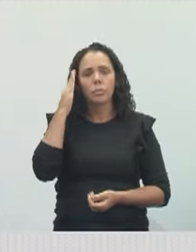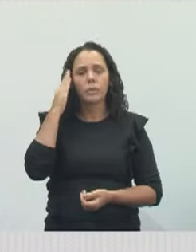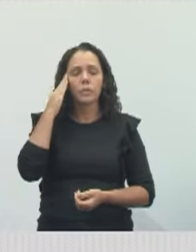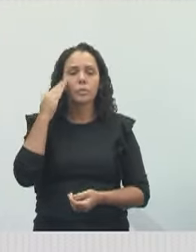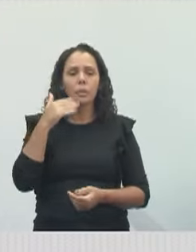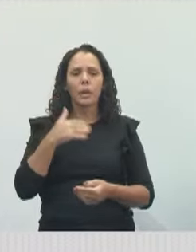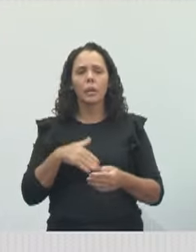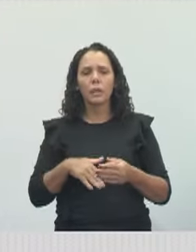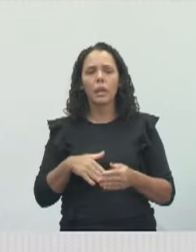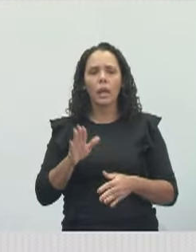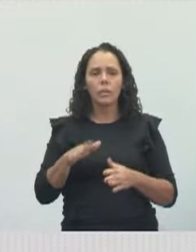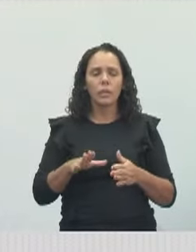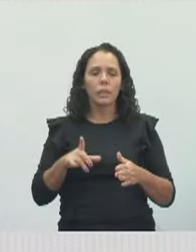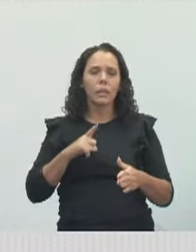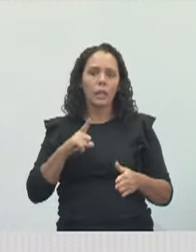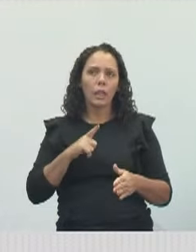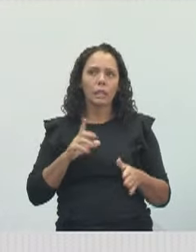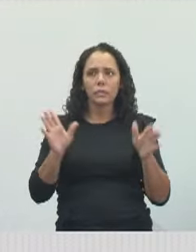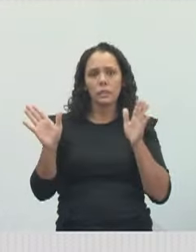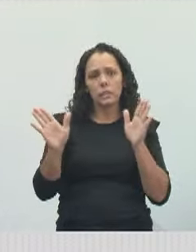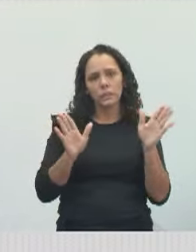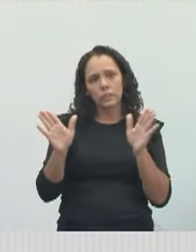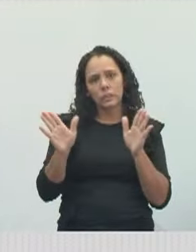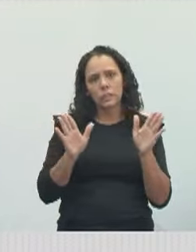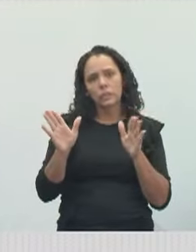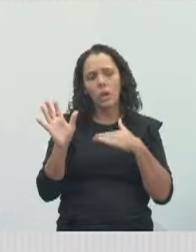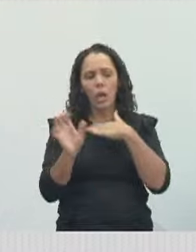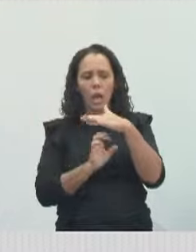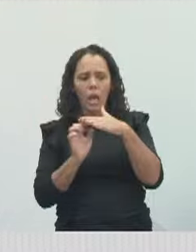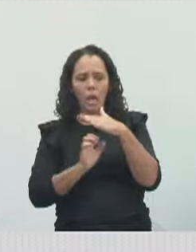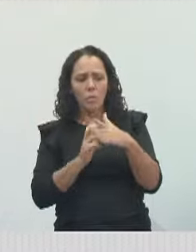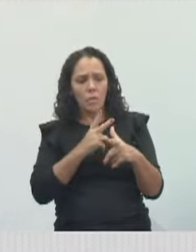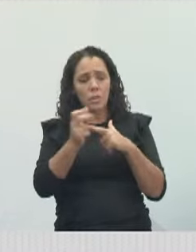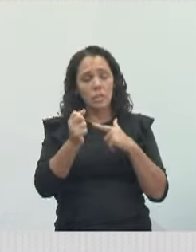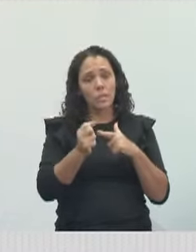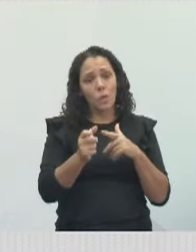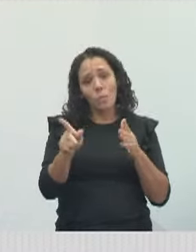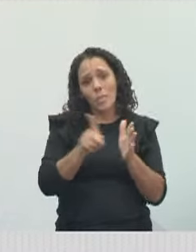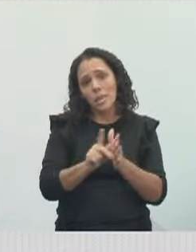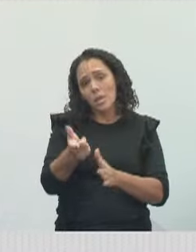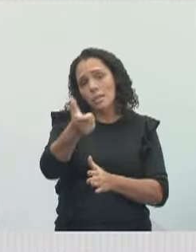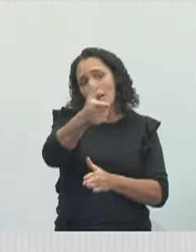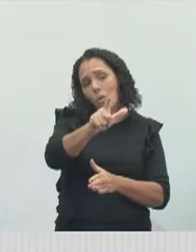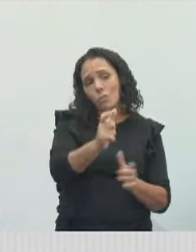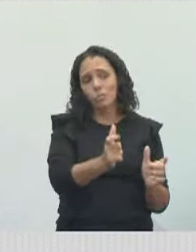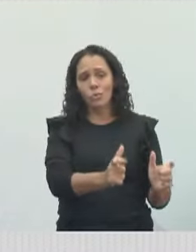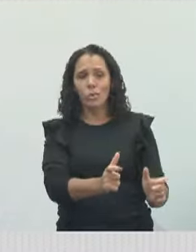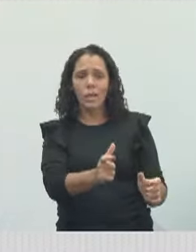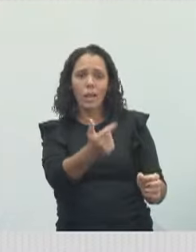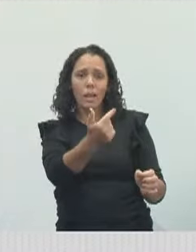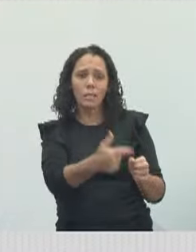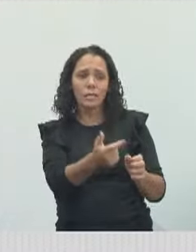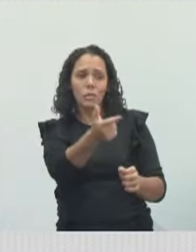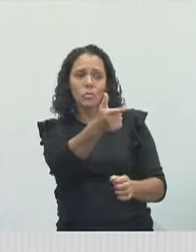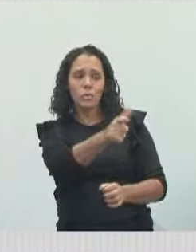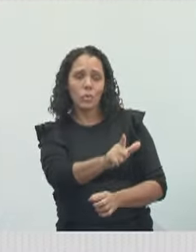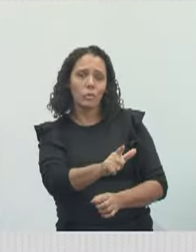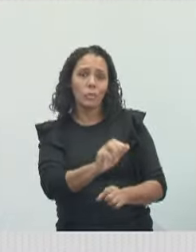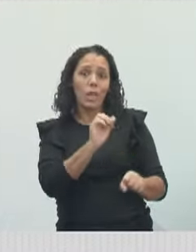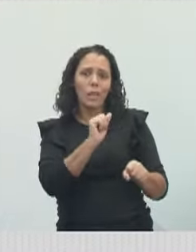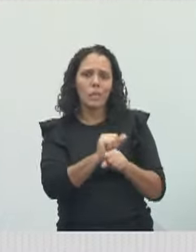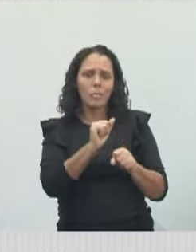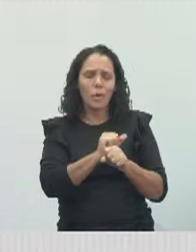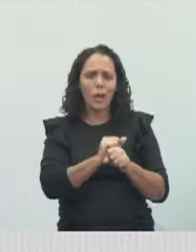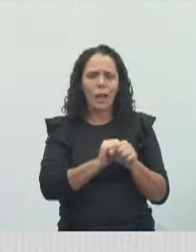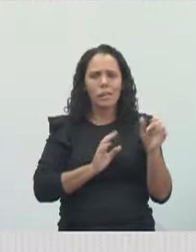vezes você abre a licitação, né? Muitas vezes a empresa que ganha não é daqui, é de fora, né? E você parar uma licitação para mudar